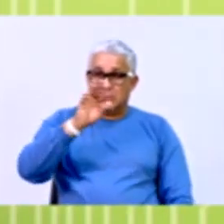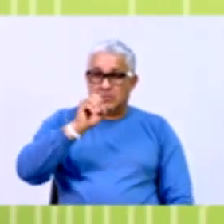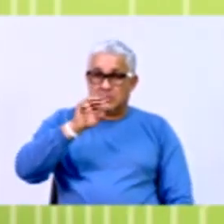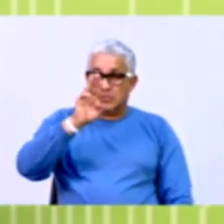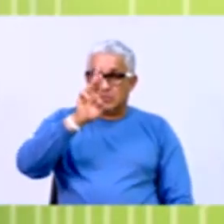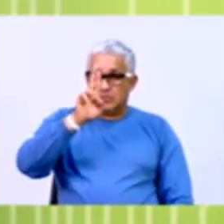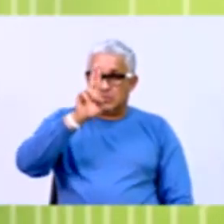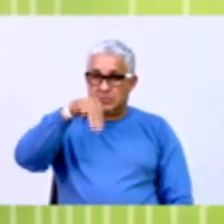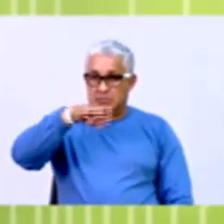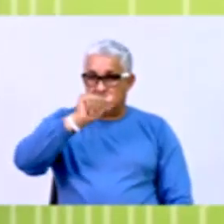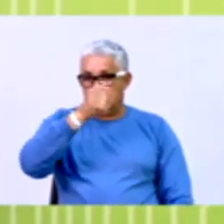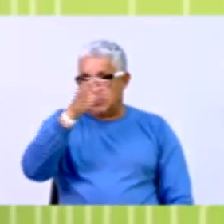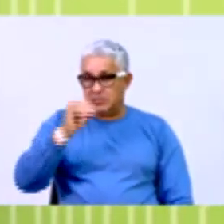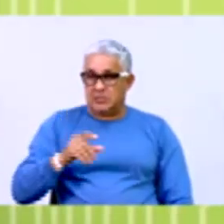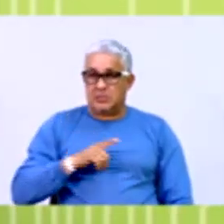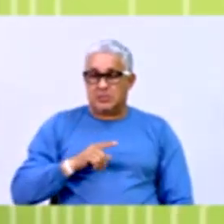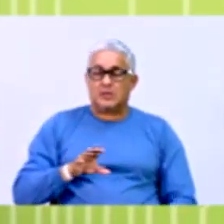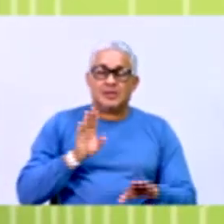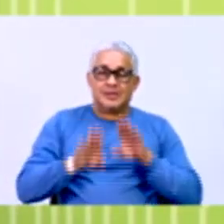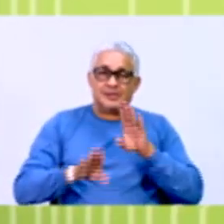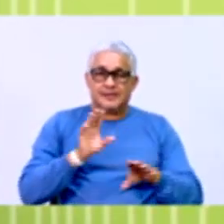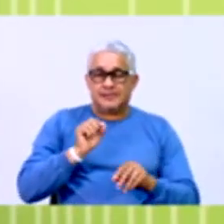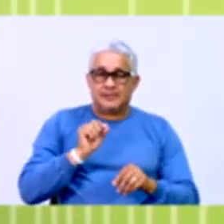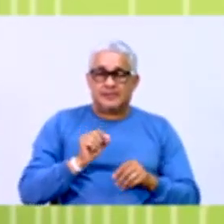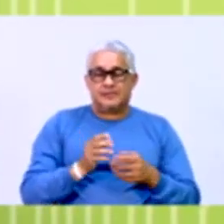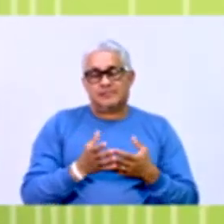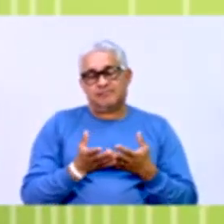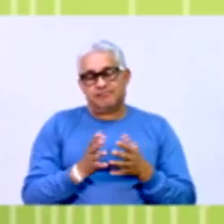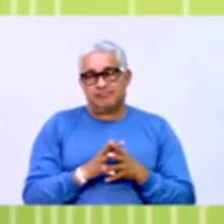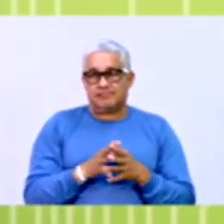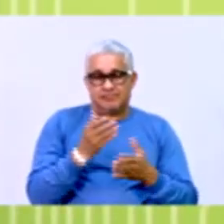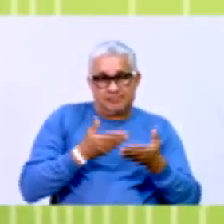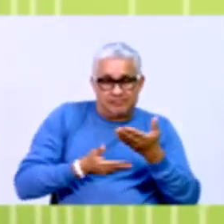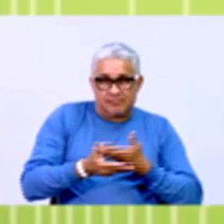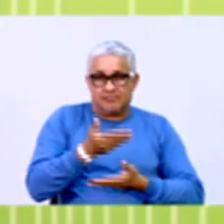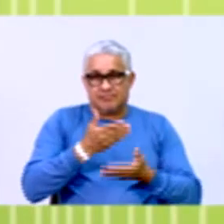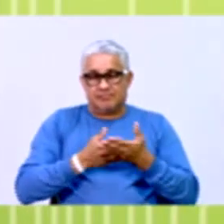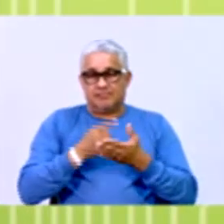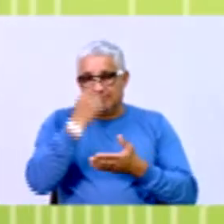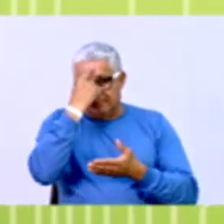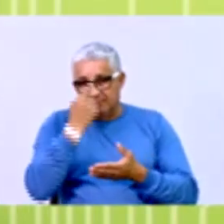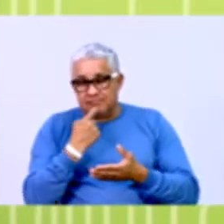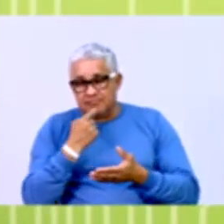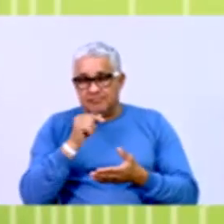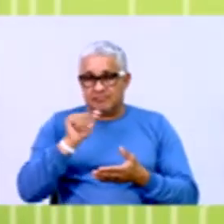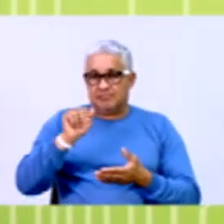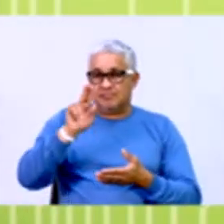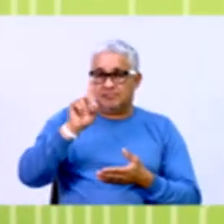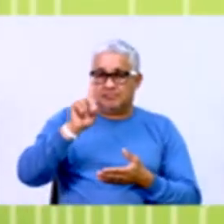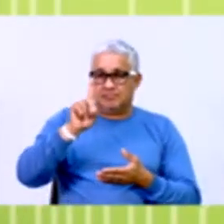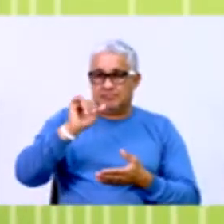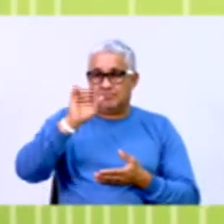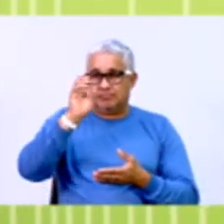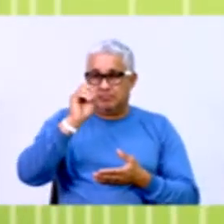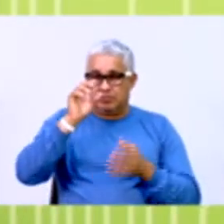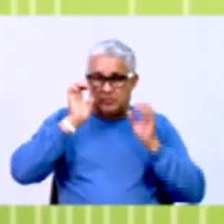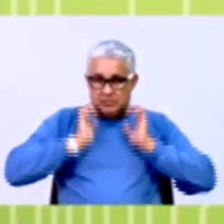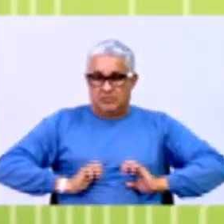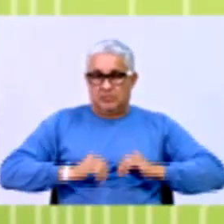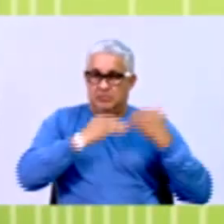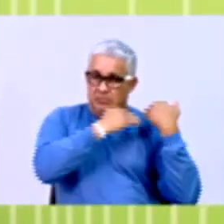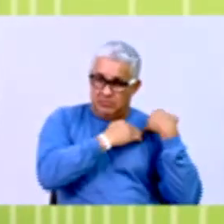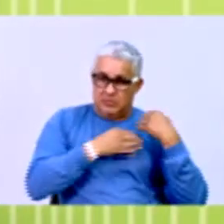Então, tudo vai colaborando, né? O perfil do auditor tem que ser uma pessoa ética,